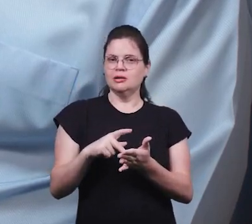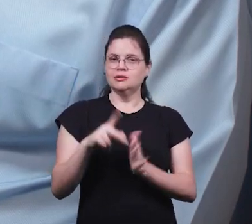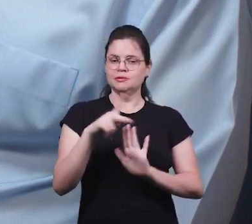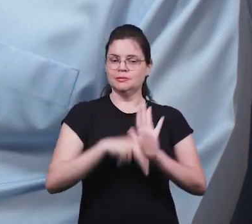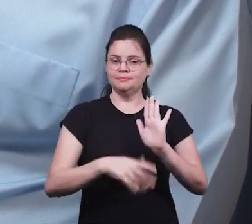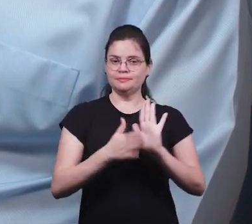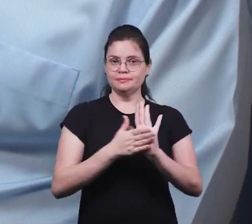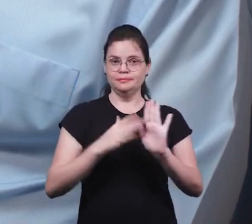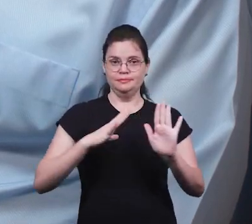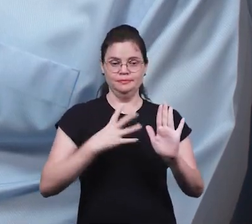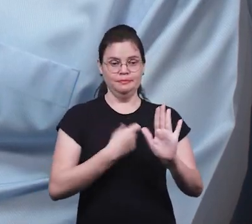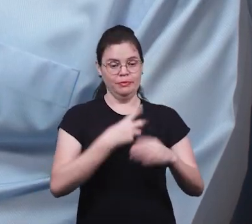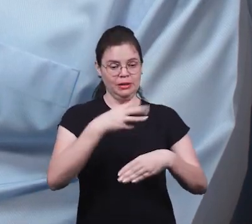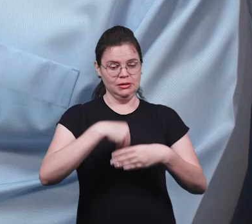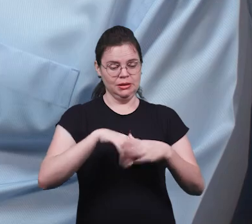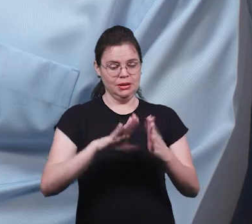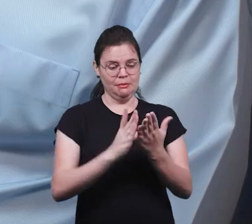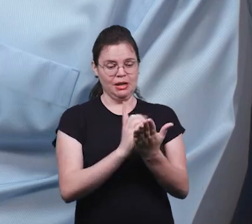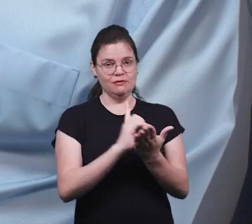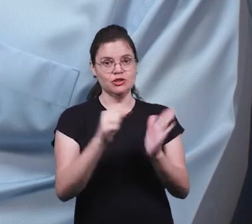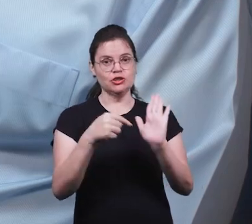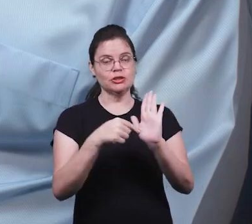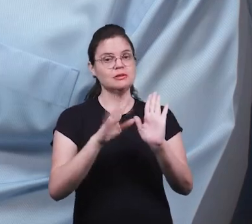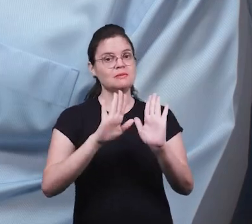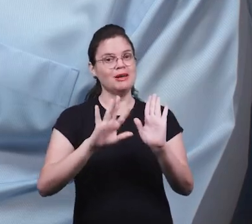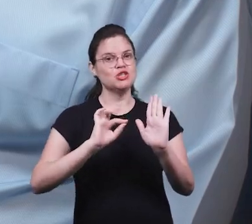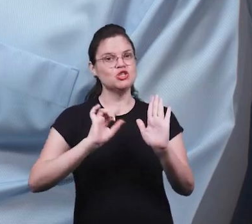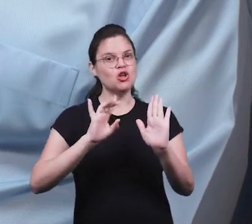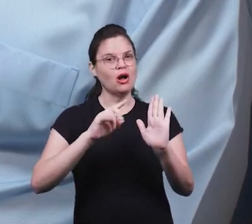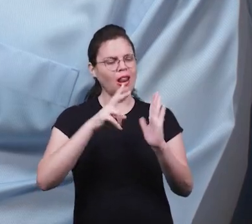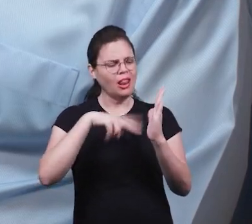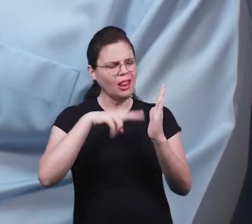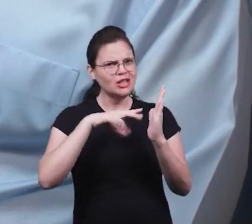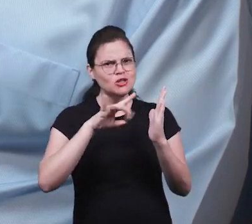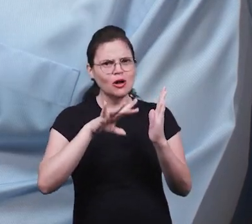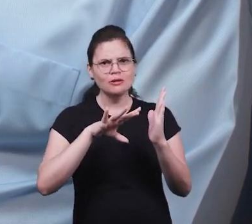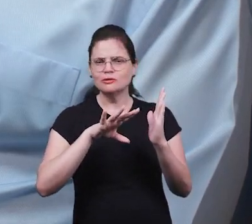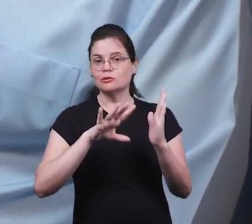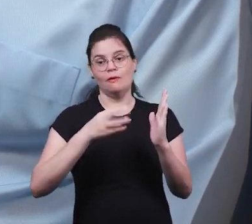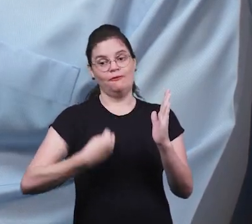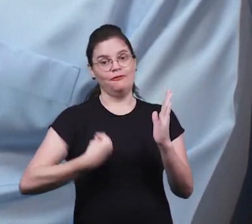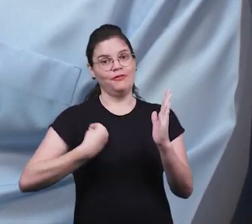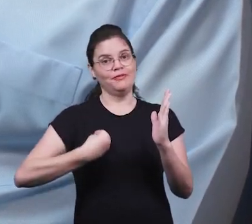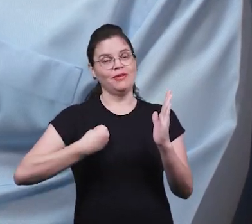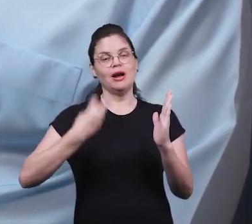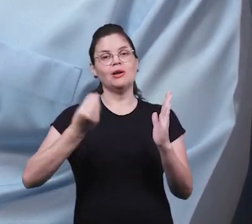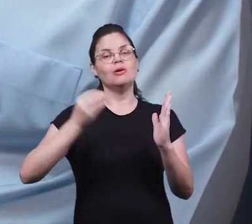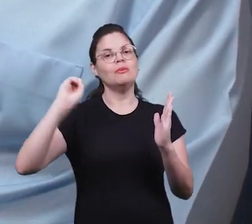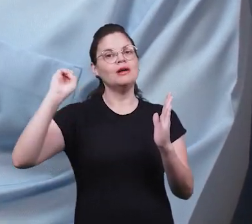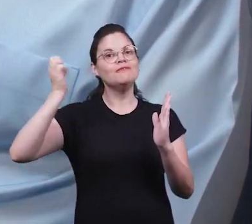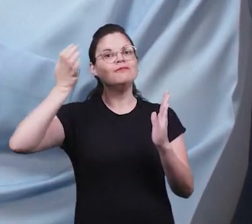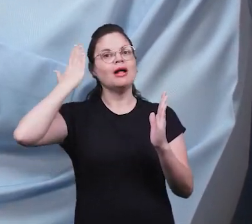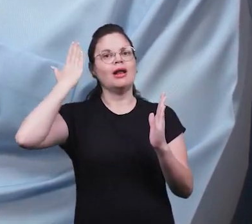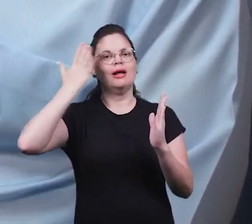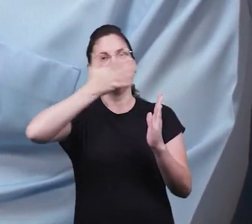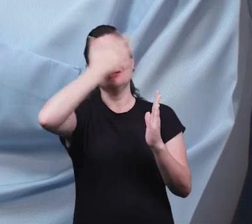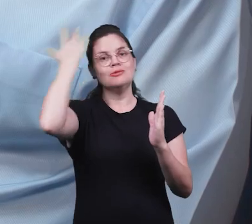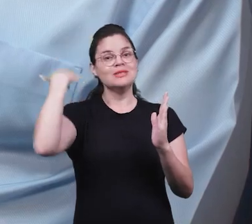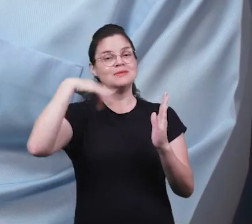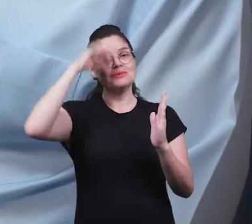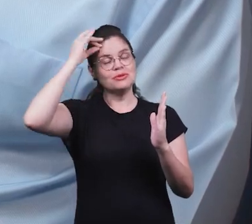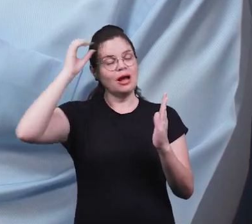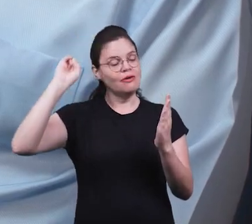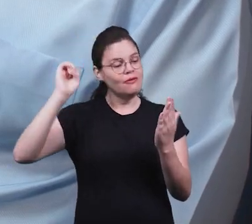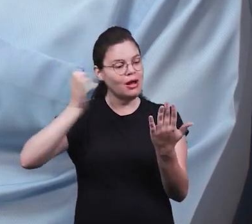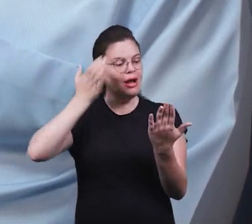de salvação está contido na palavra. Mas na palavra viva. Na palavra de Deus. Na palavra revelada.